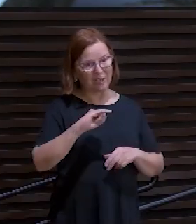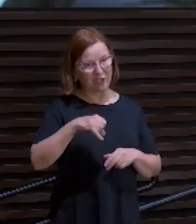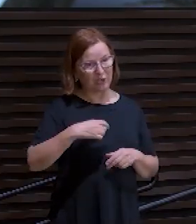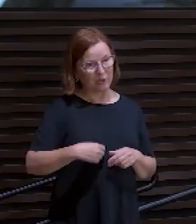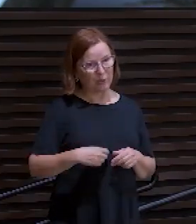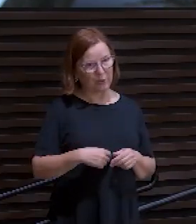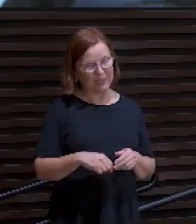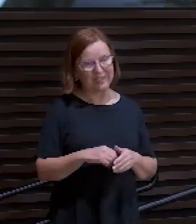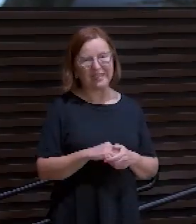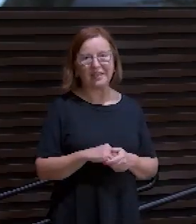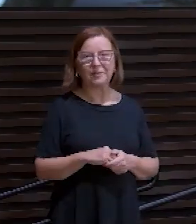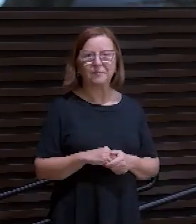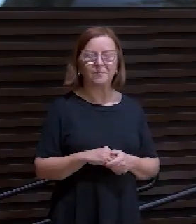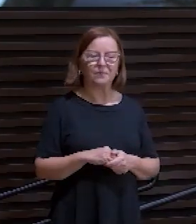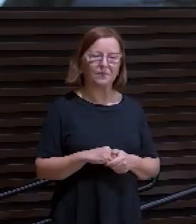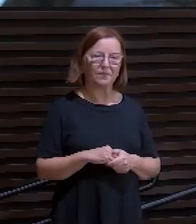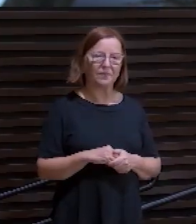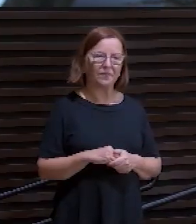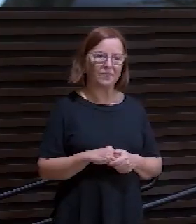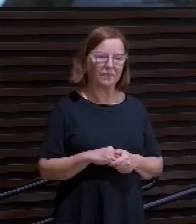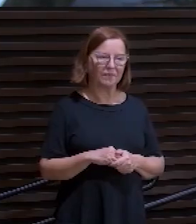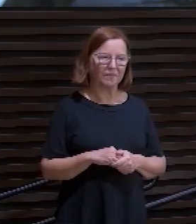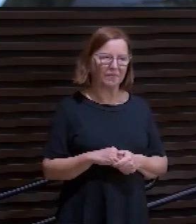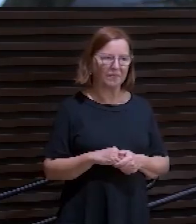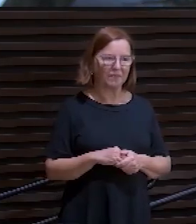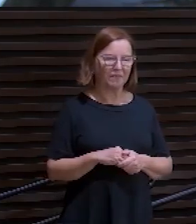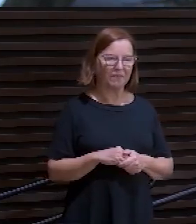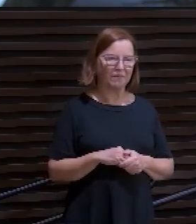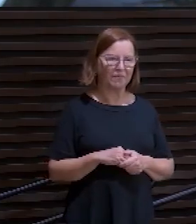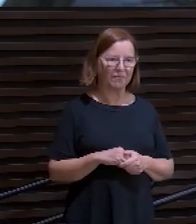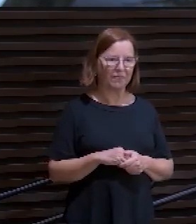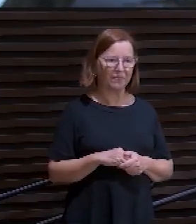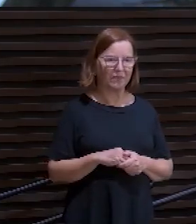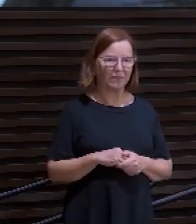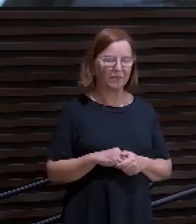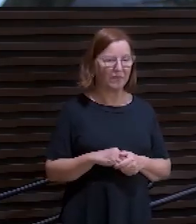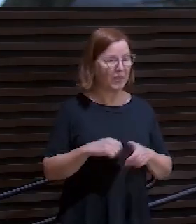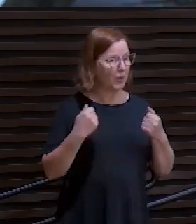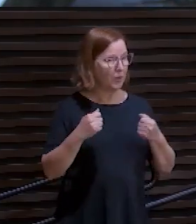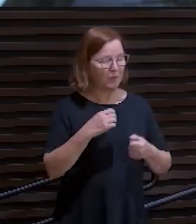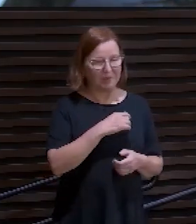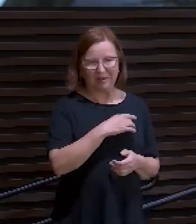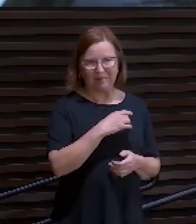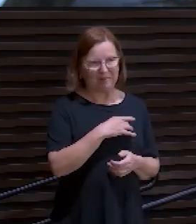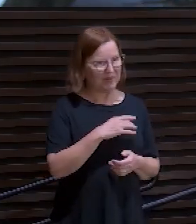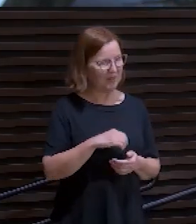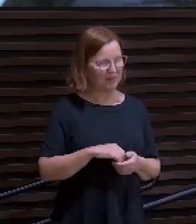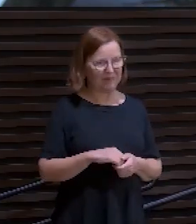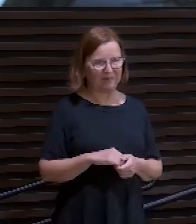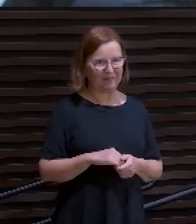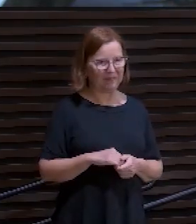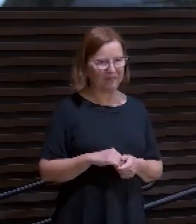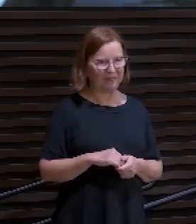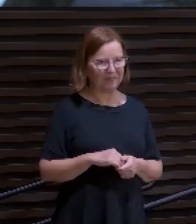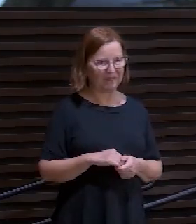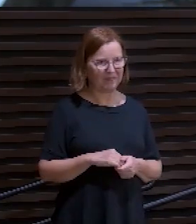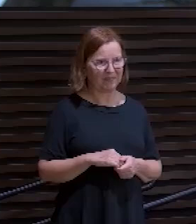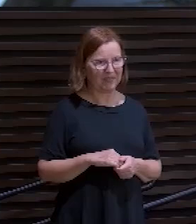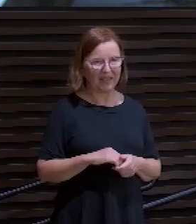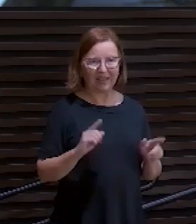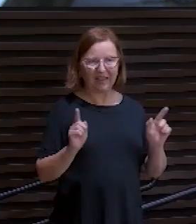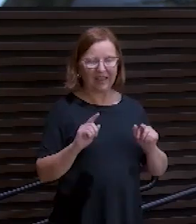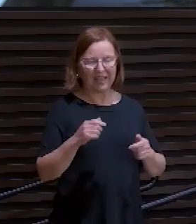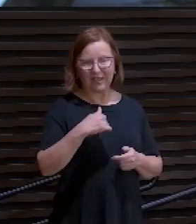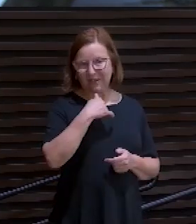não se atemorizem mais. Não se atemorizem mais. Veja o verso 5. Não vos